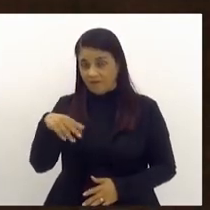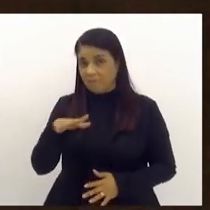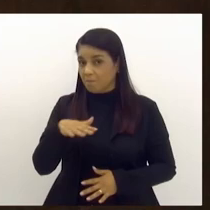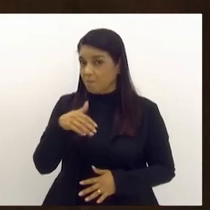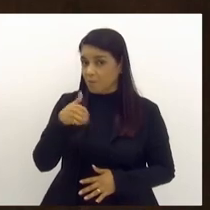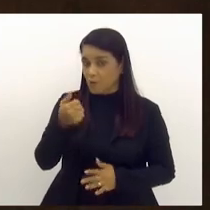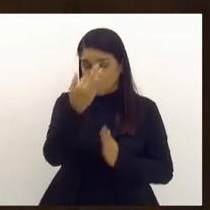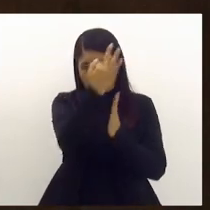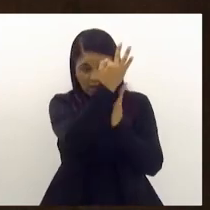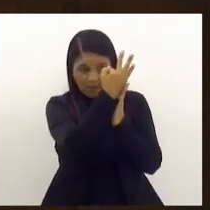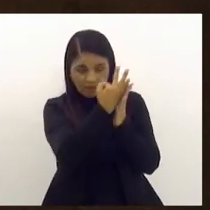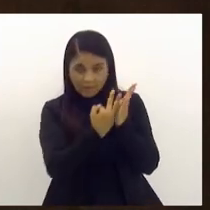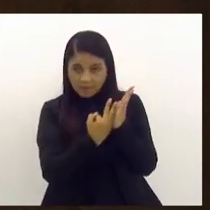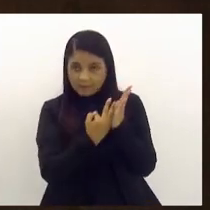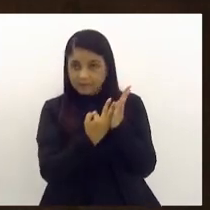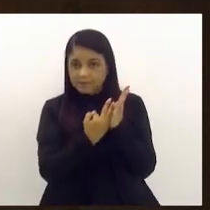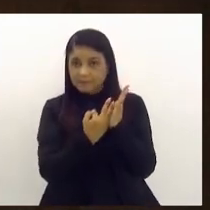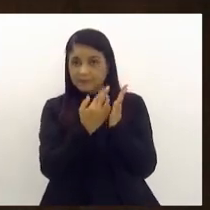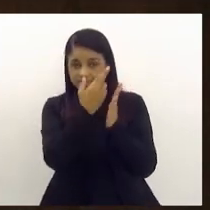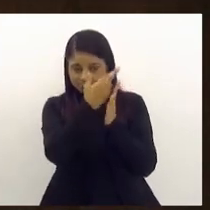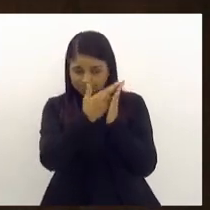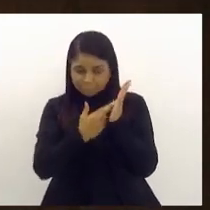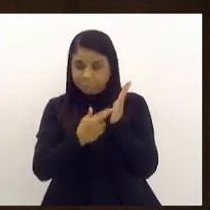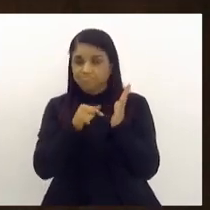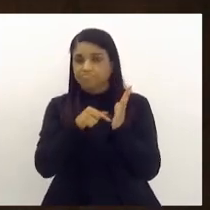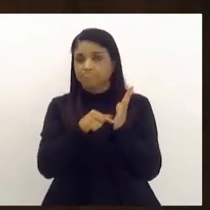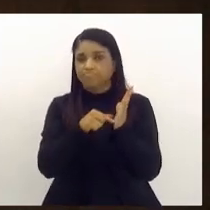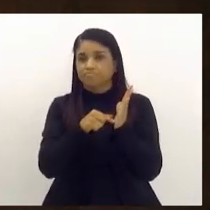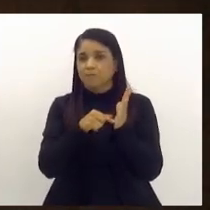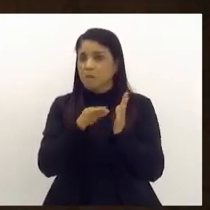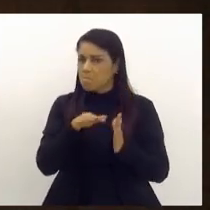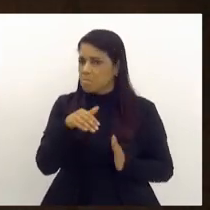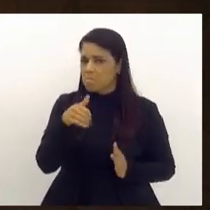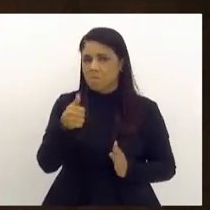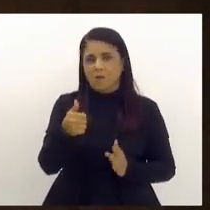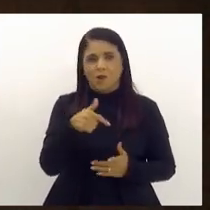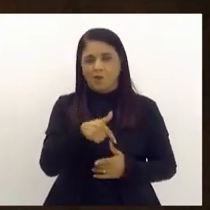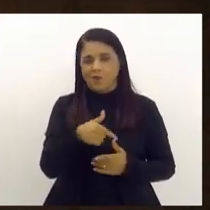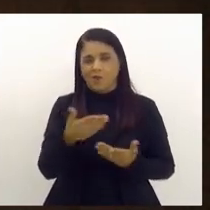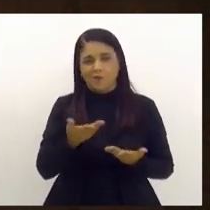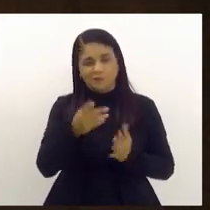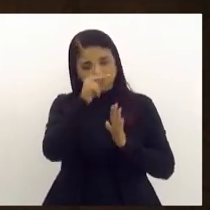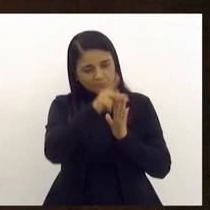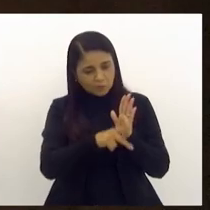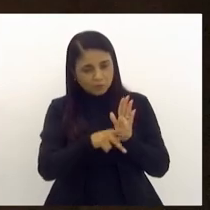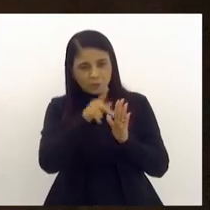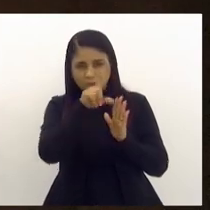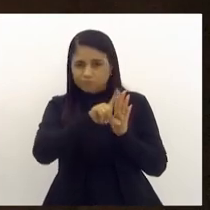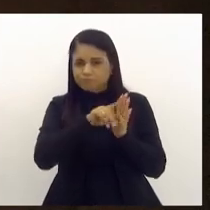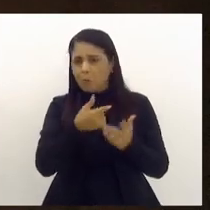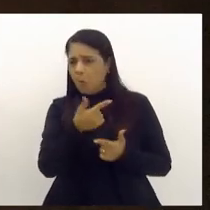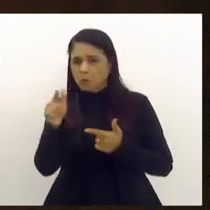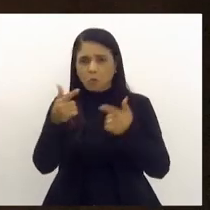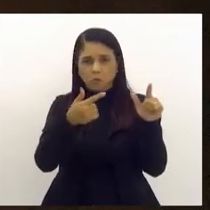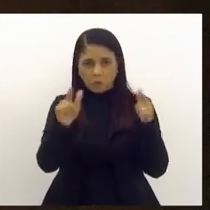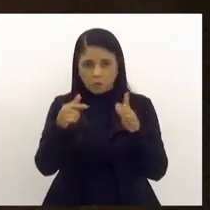melhor redação que veio entre tantos outros projetos.